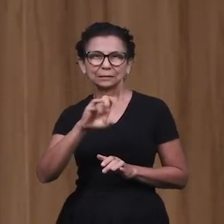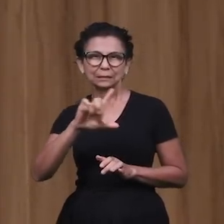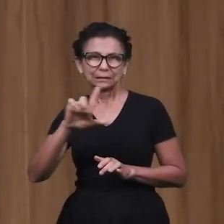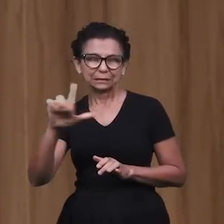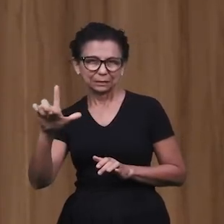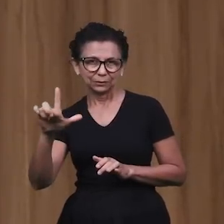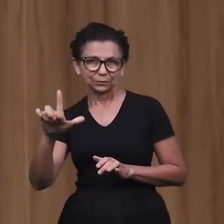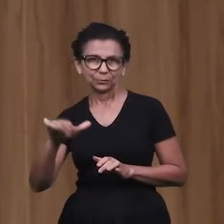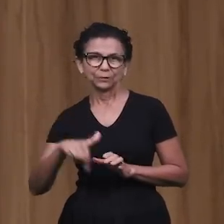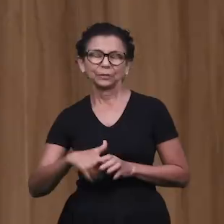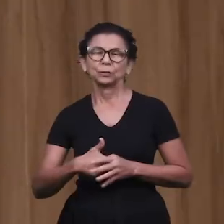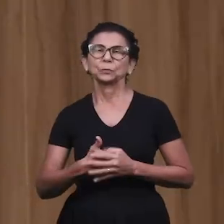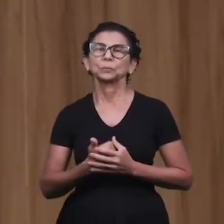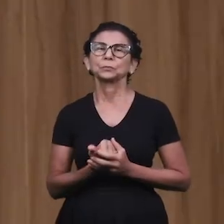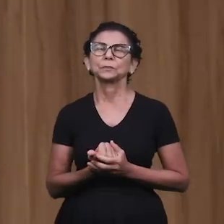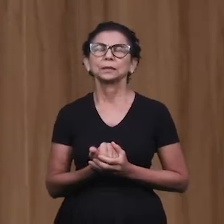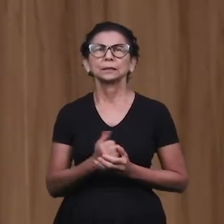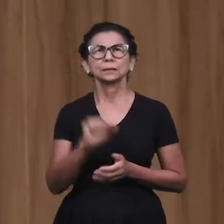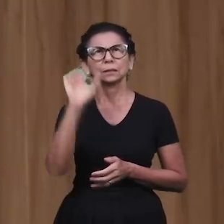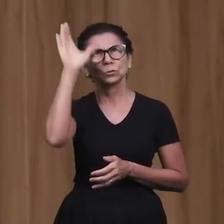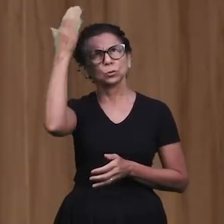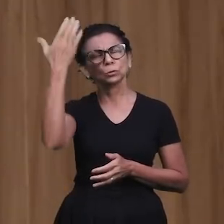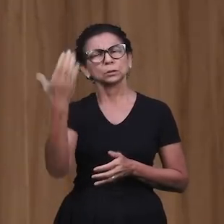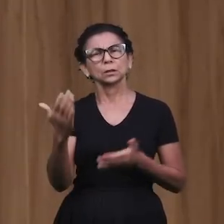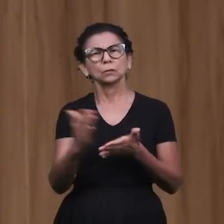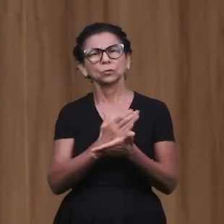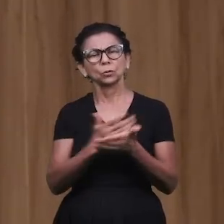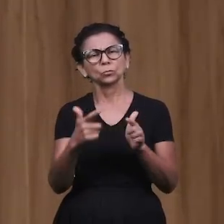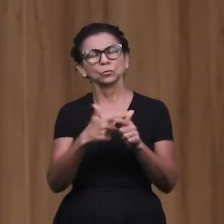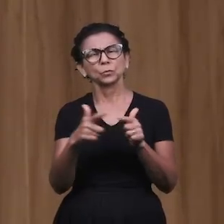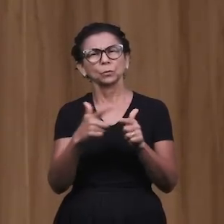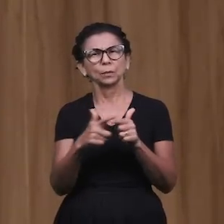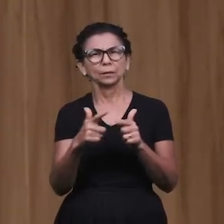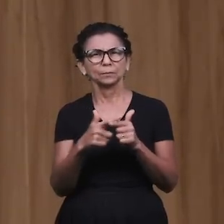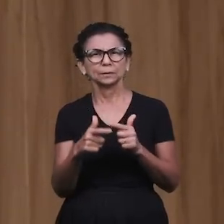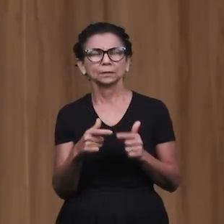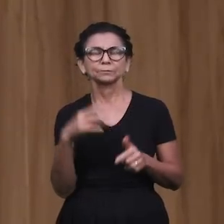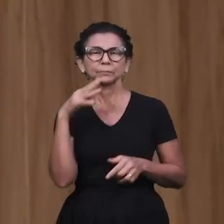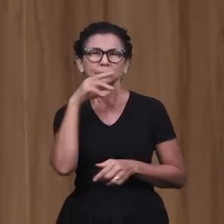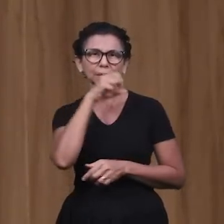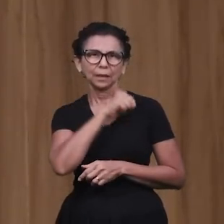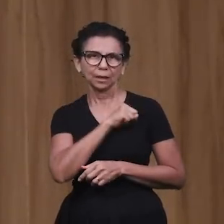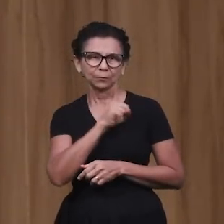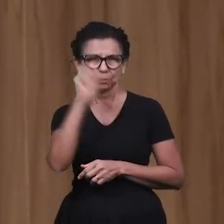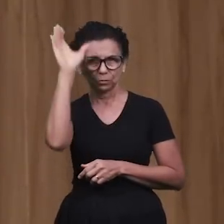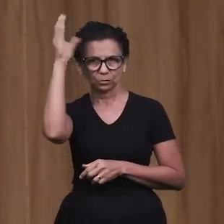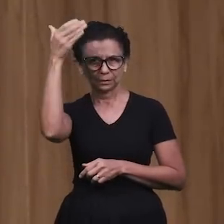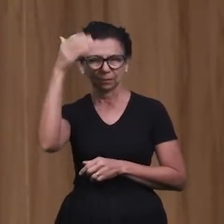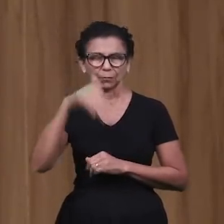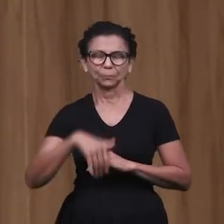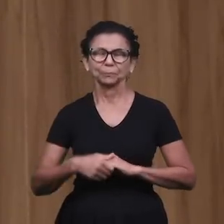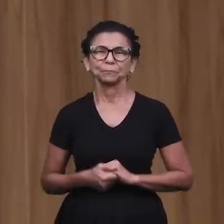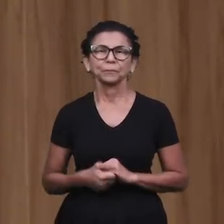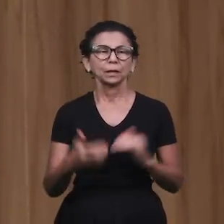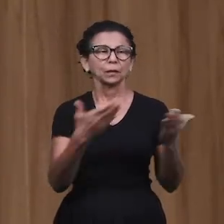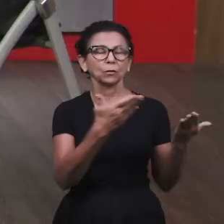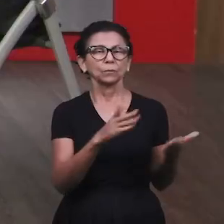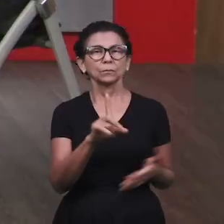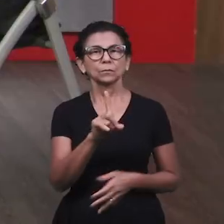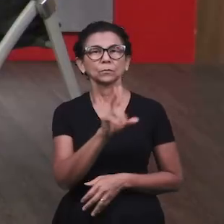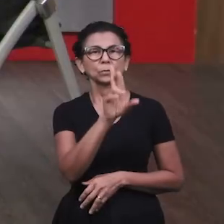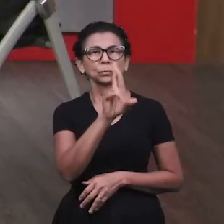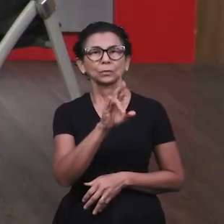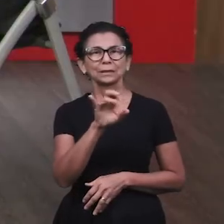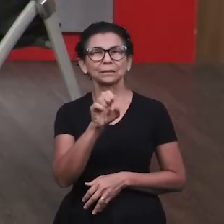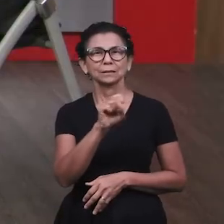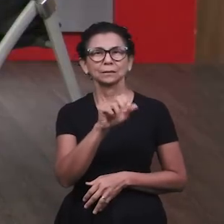como o Juizado de Pequenas Causas, se assim podemos dizer. E para falar sobre esse assunto, nós convidamos o doutor Isaías Diniz.